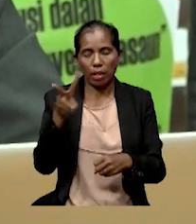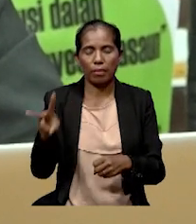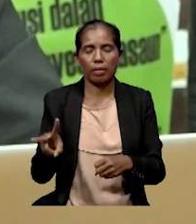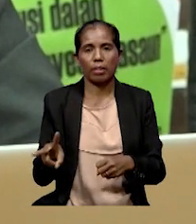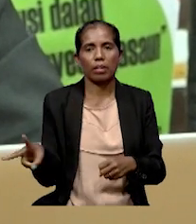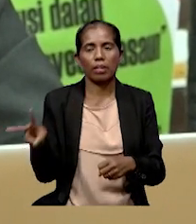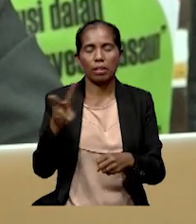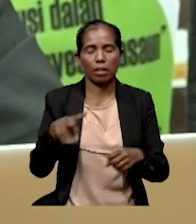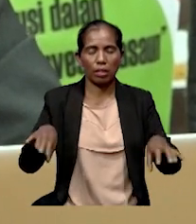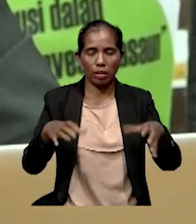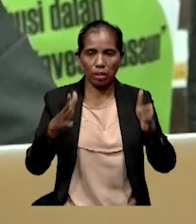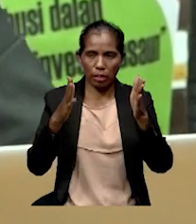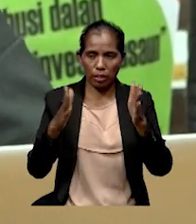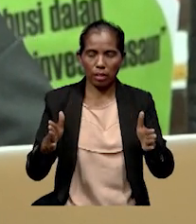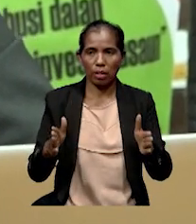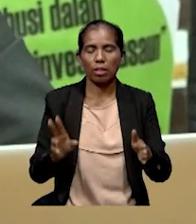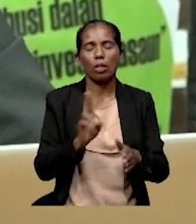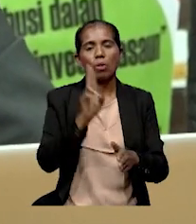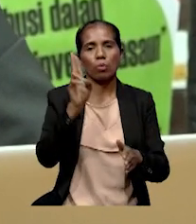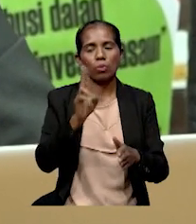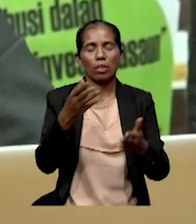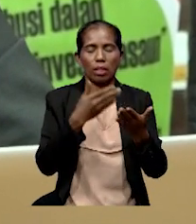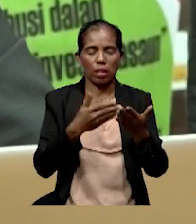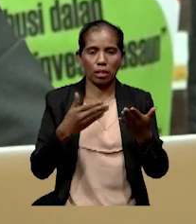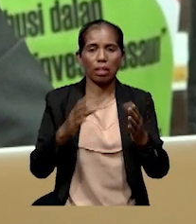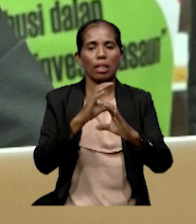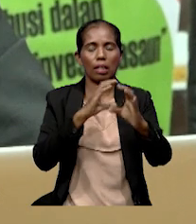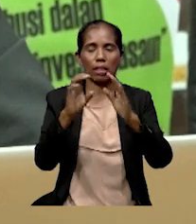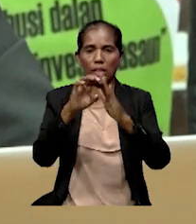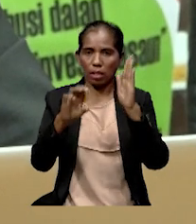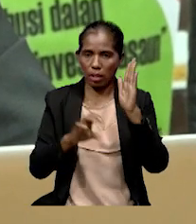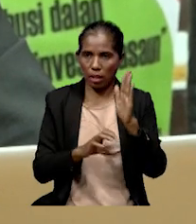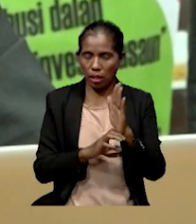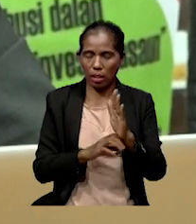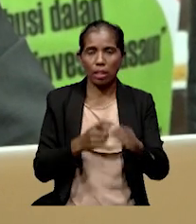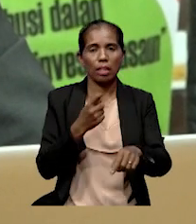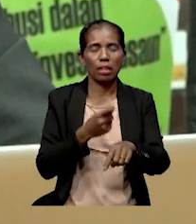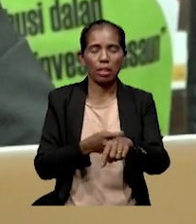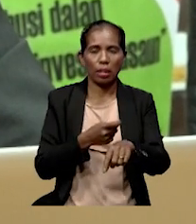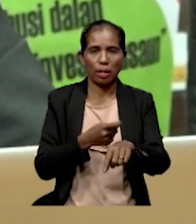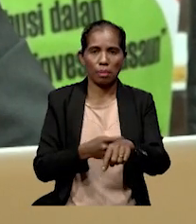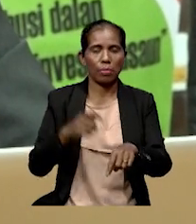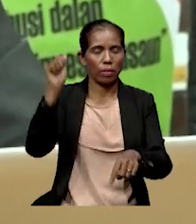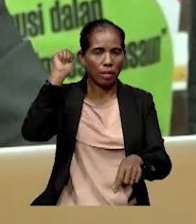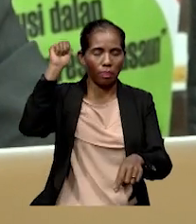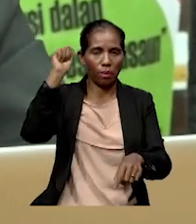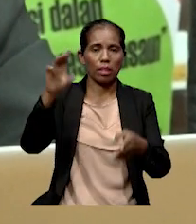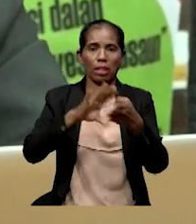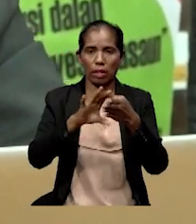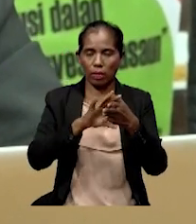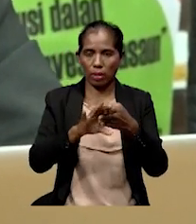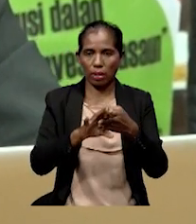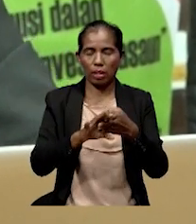sira ninha funcionária, sira neve, utiliza veículo, que careta Estado ninha, ia durante período campanha eleitoral,